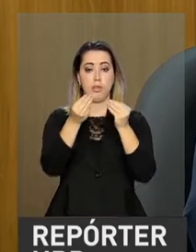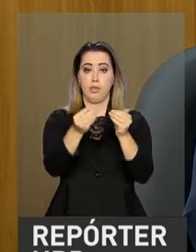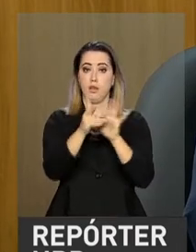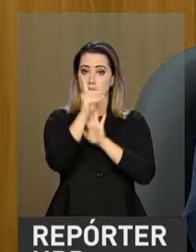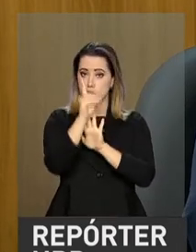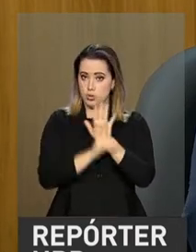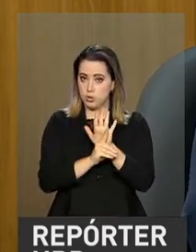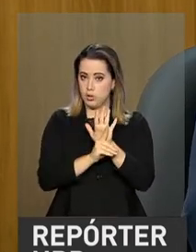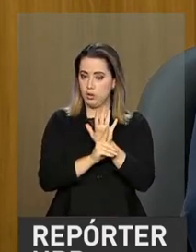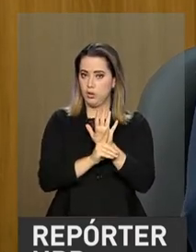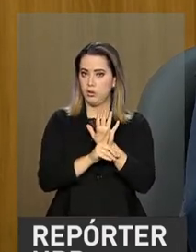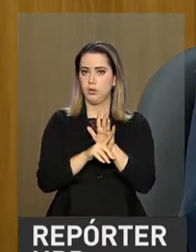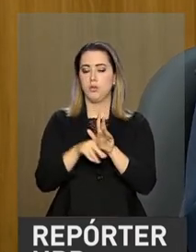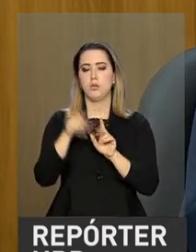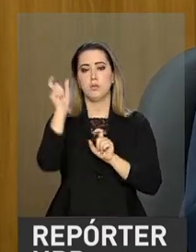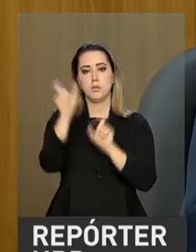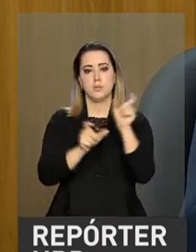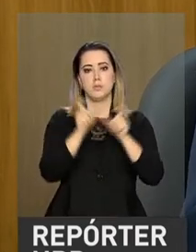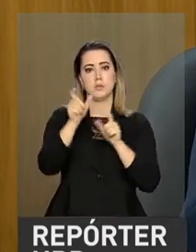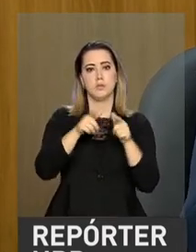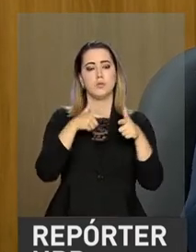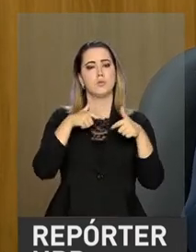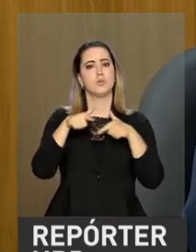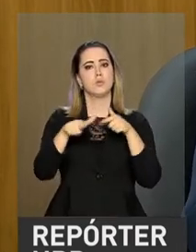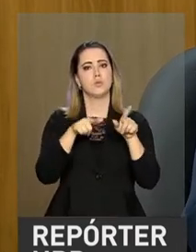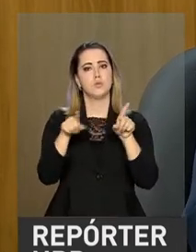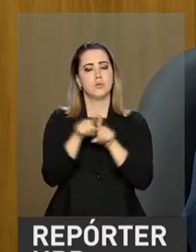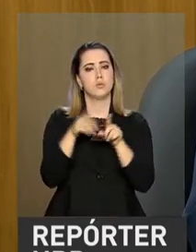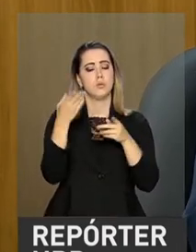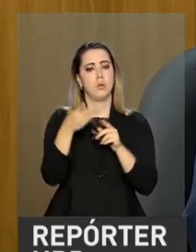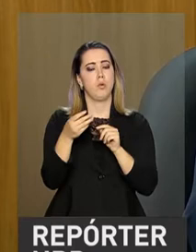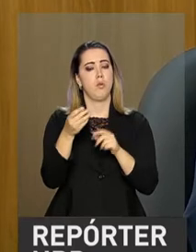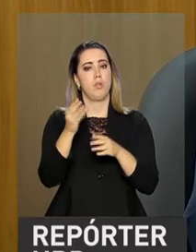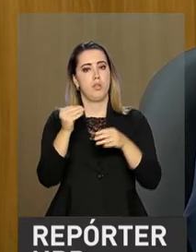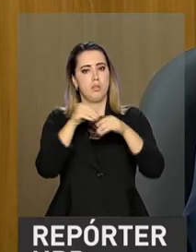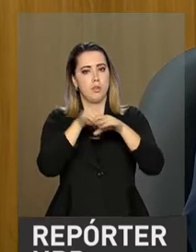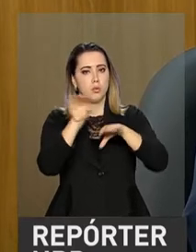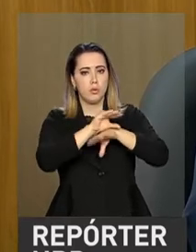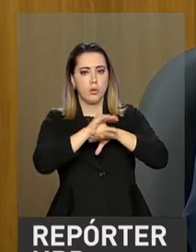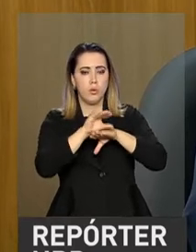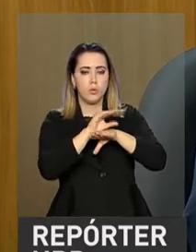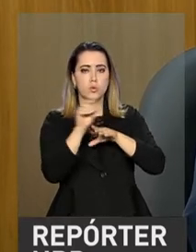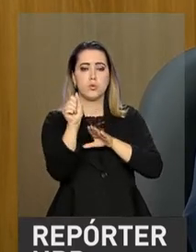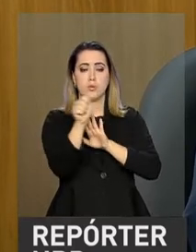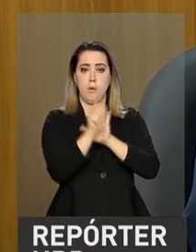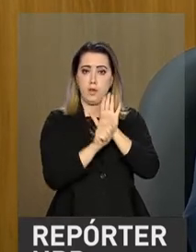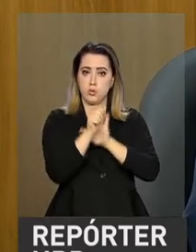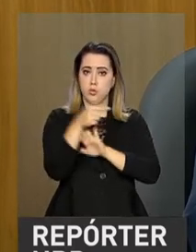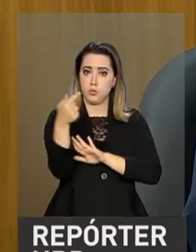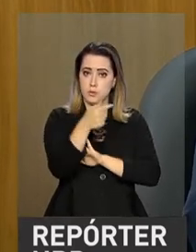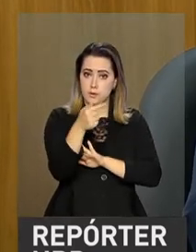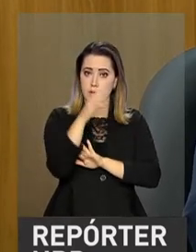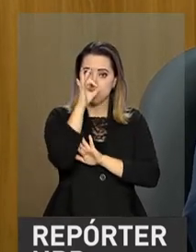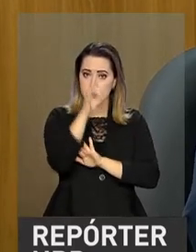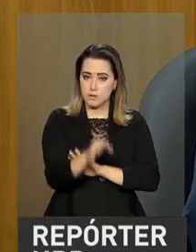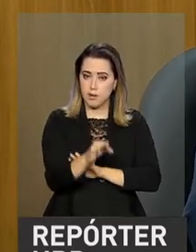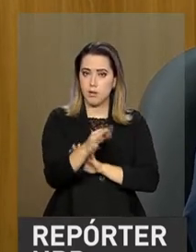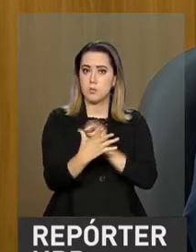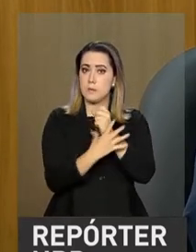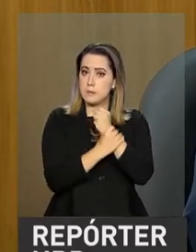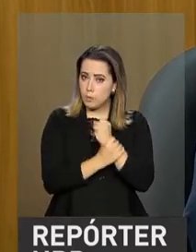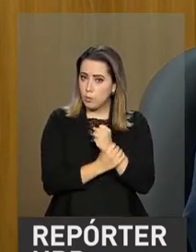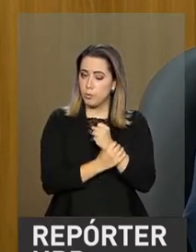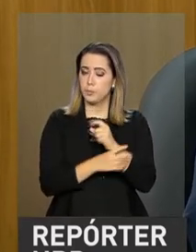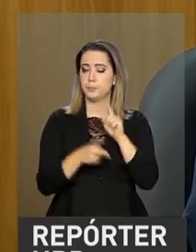Os direitos do trabalhador que estão especificados no artigo 7º da Constituição estão assegurados. O segundo eixo